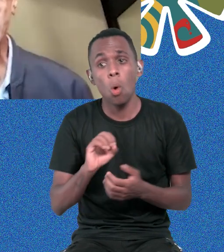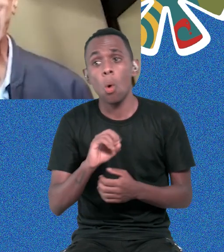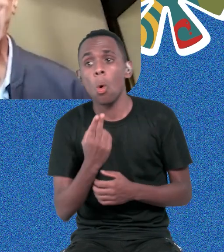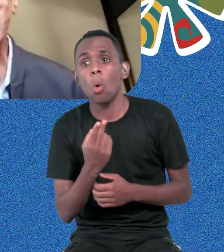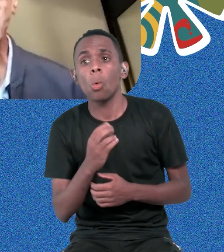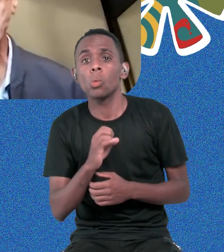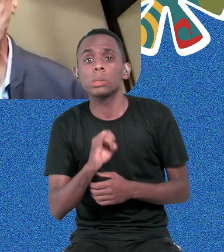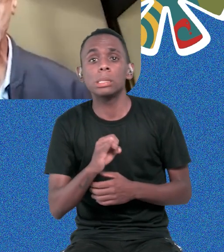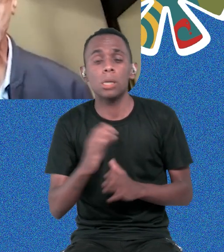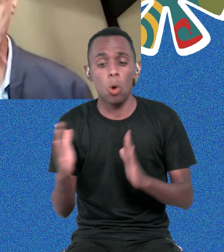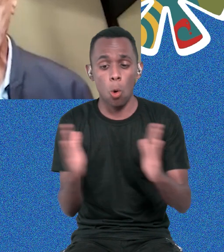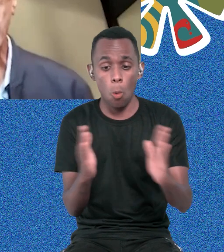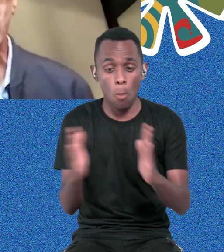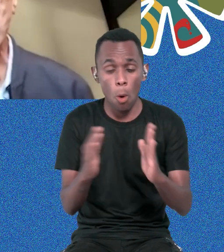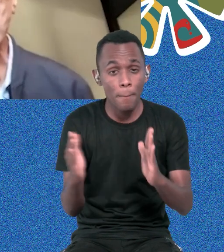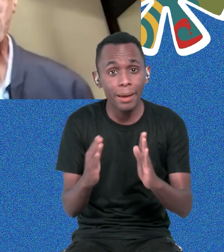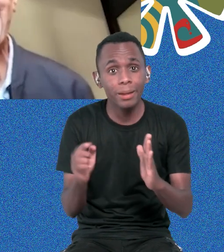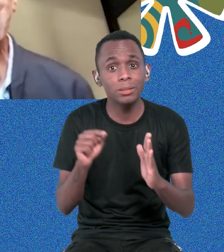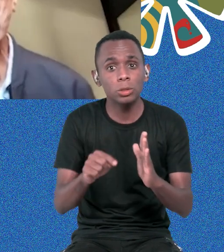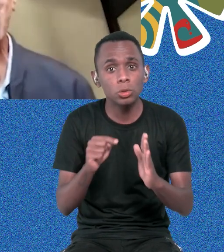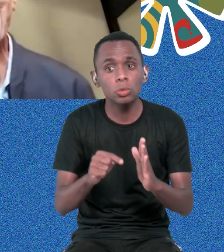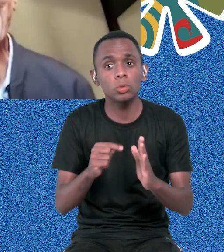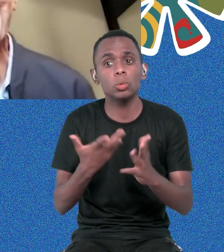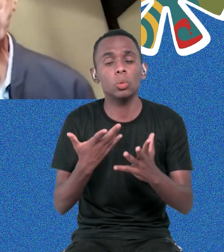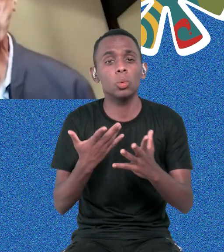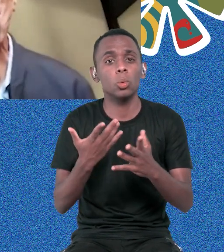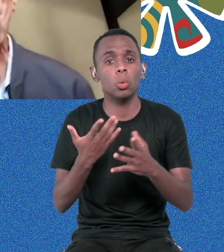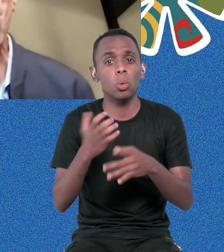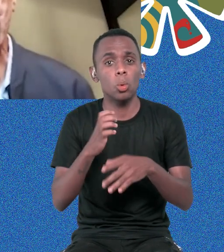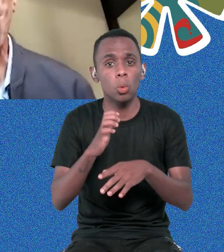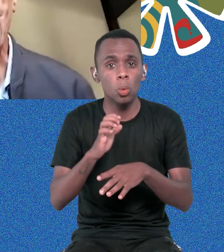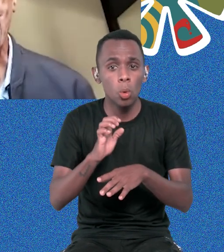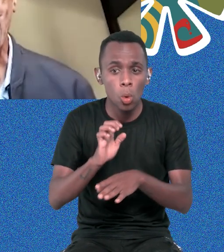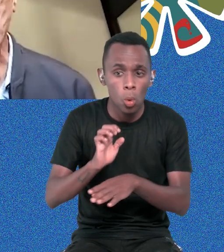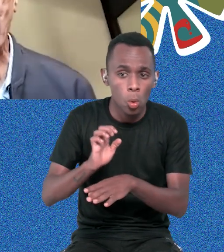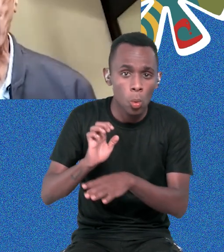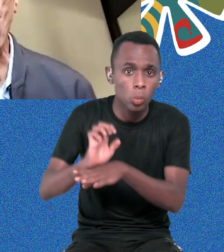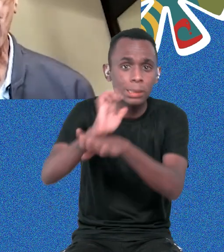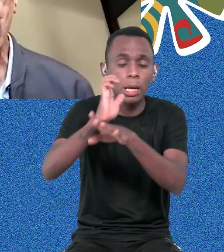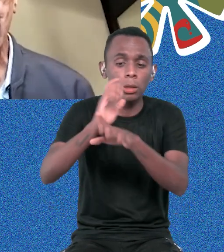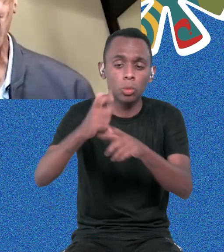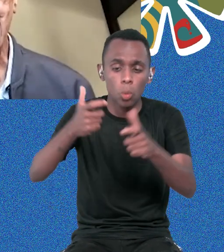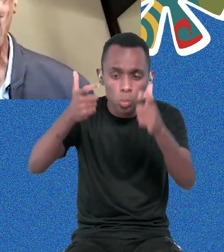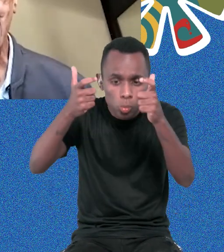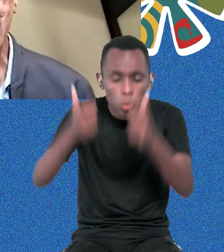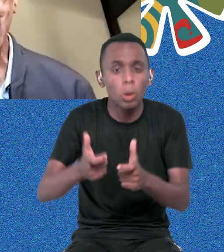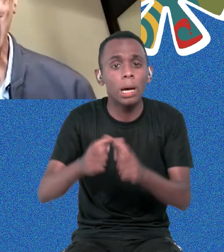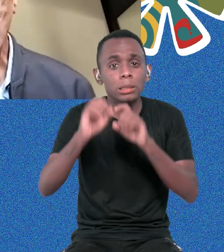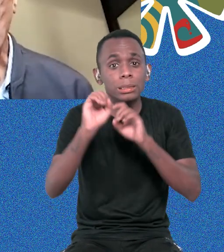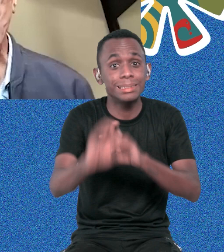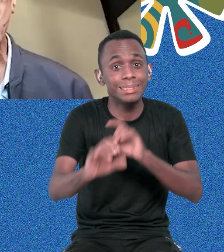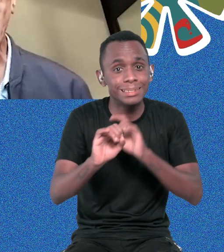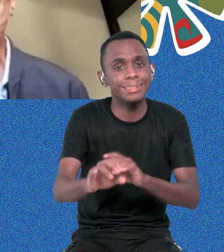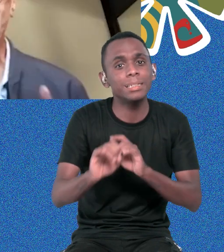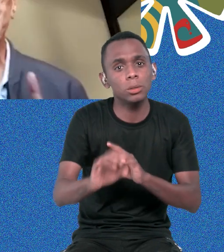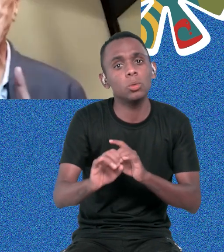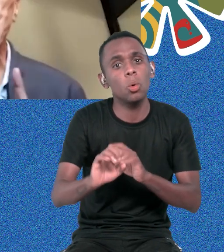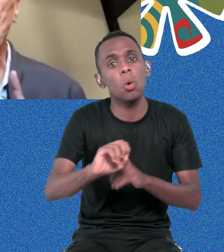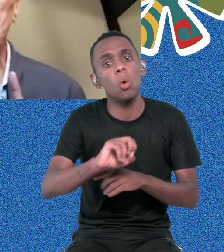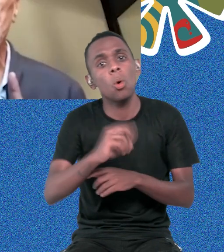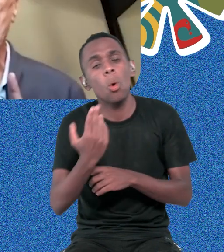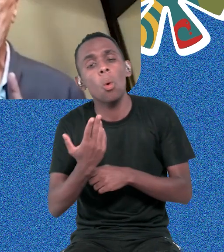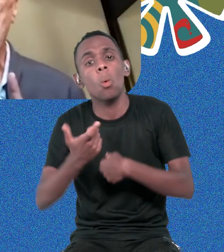que estamos em tempos de um Estado de direitos educador? Ou estamos